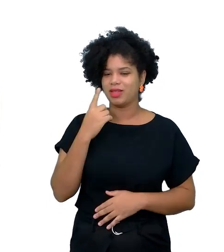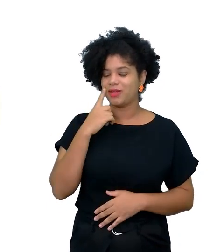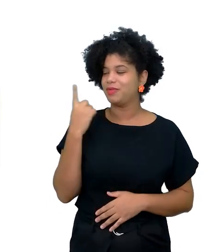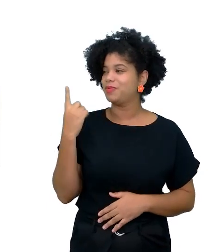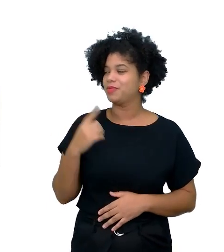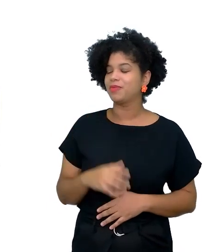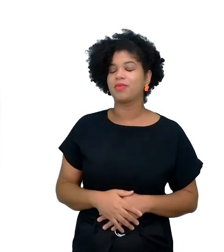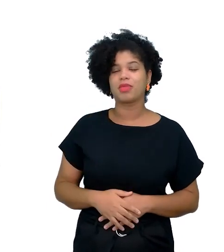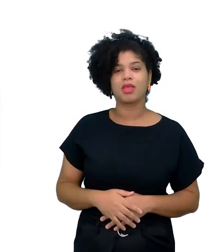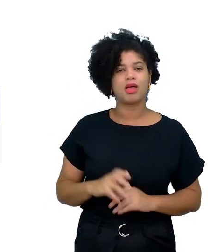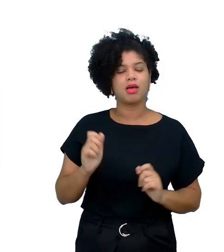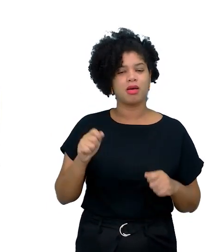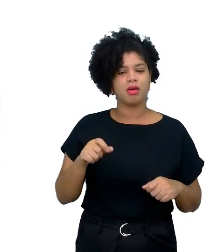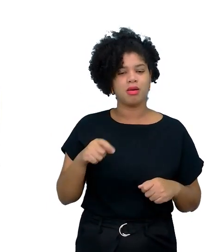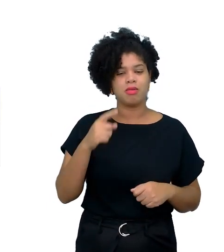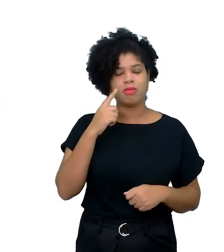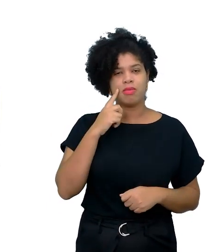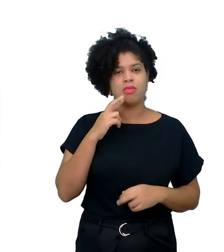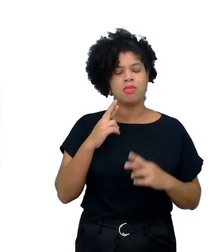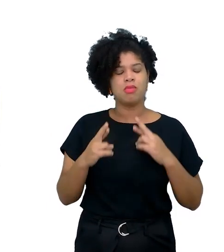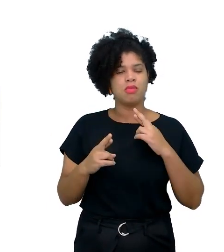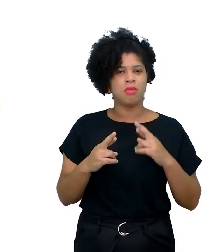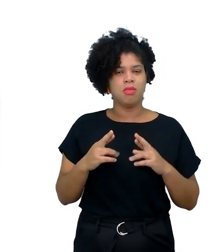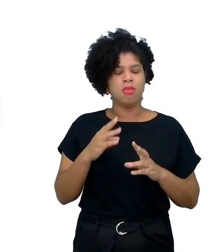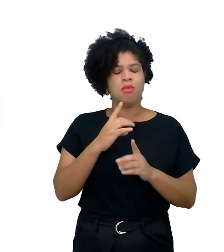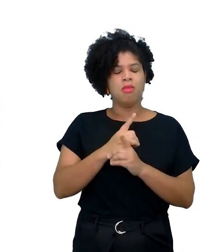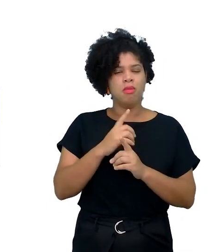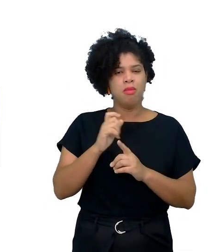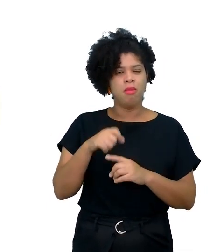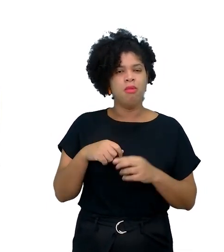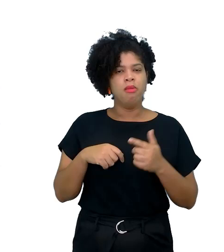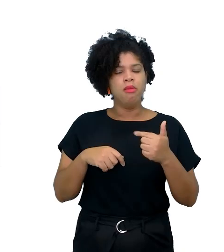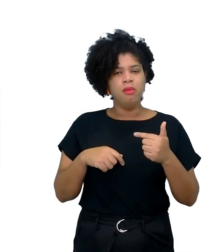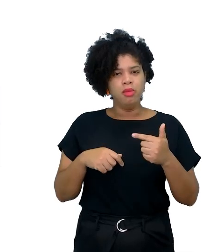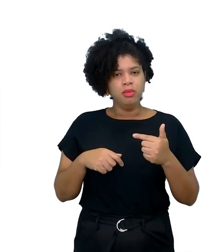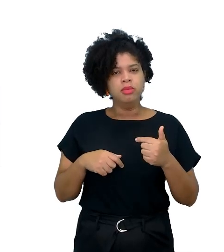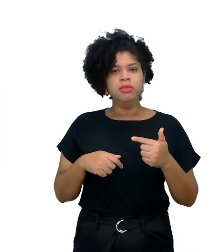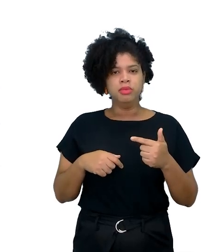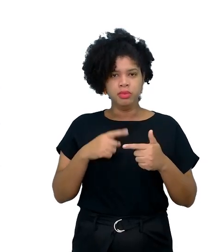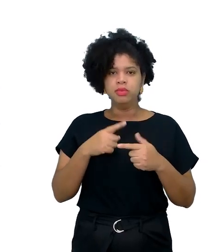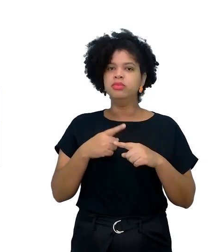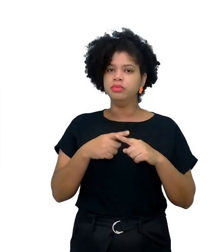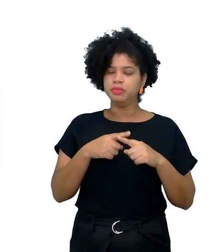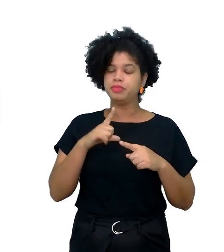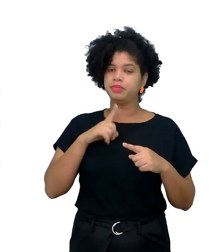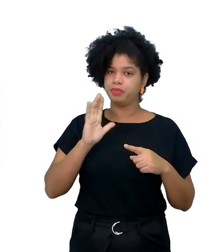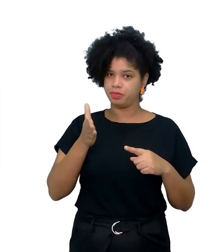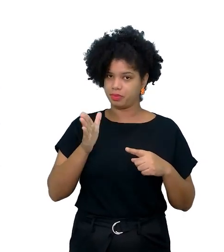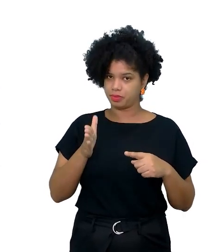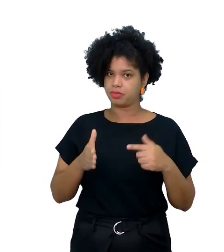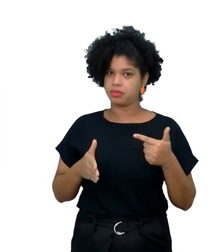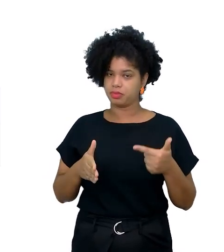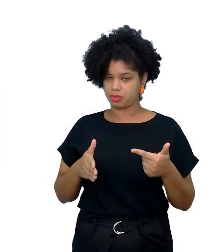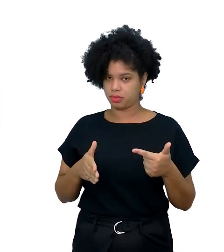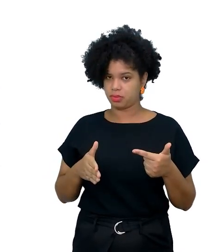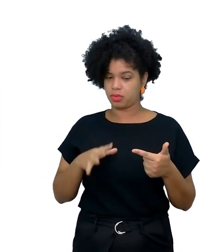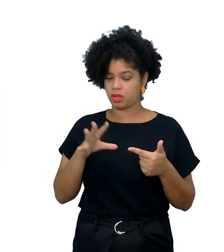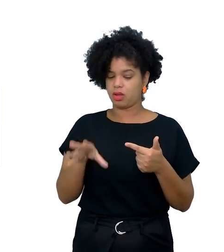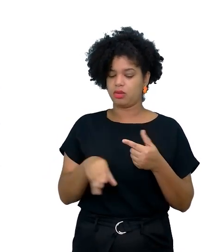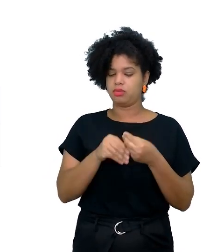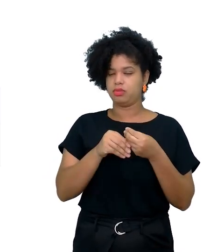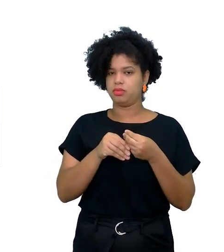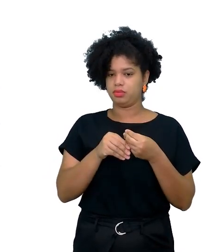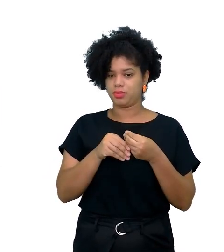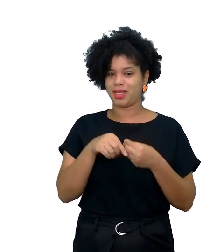como que eu posso, então, estar chegando a essa solução, né? No caso de 12, né, porque se ela já tinha 12, eu vou adicionar